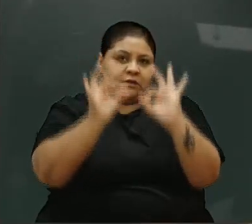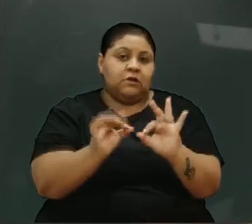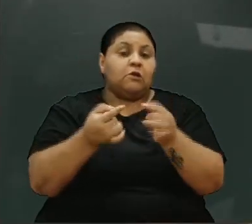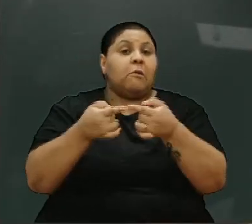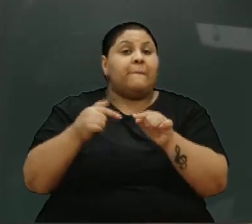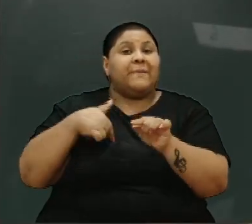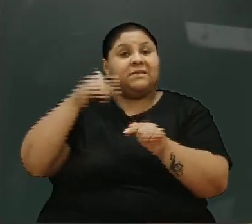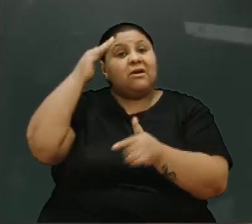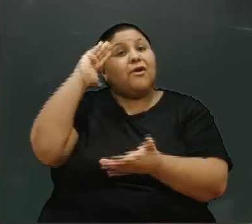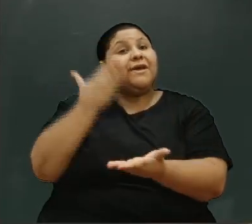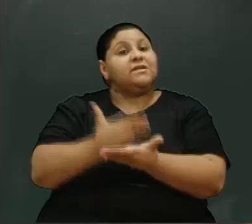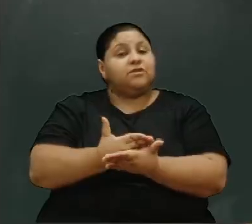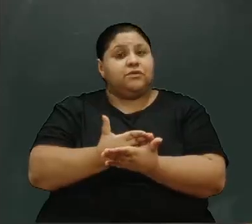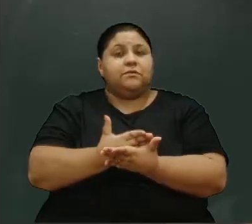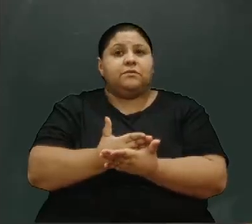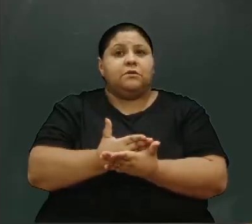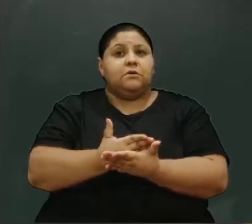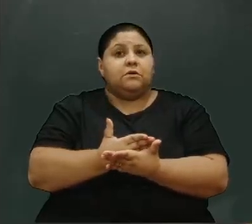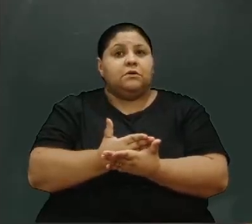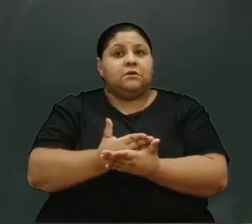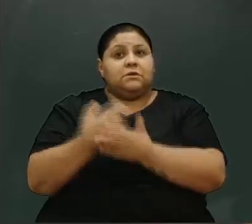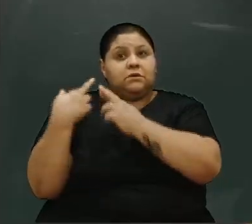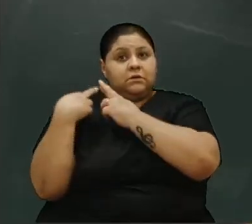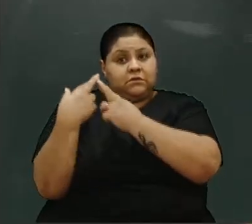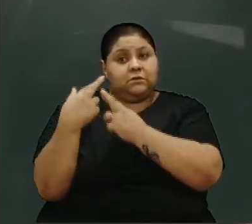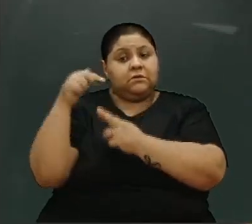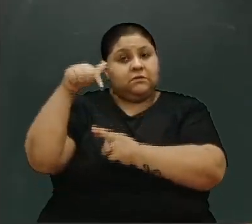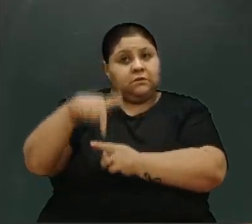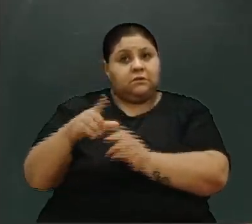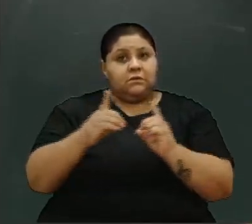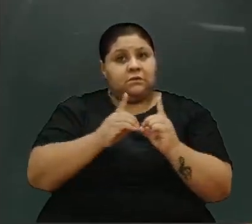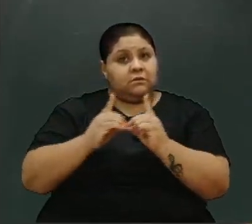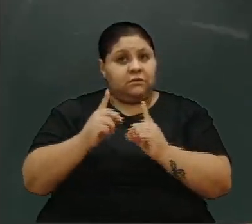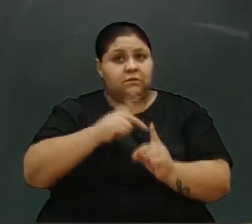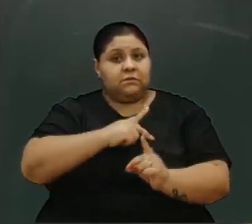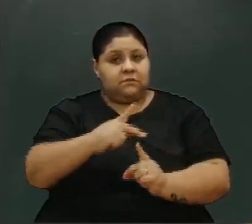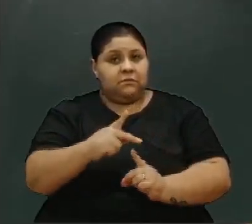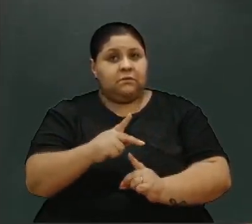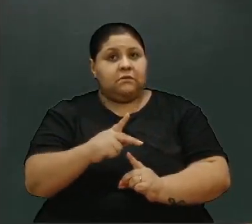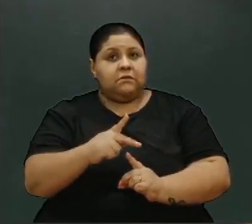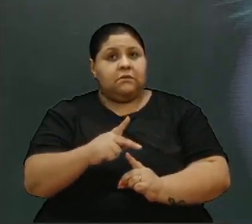eu acredito que a responsabilidade aqui é do DETRAN, presidente. Então, em havendo a